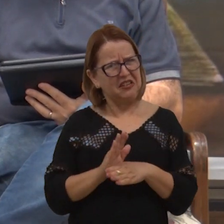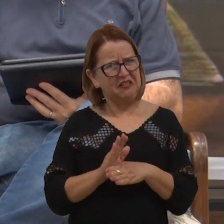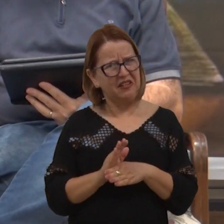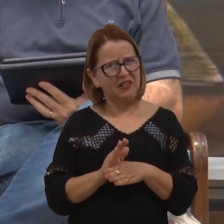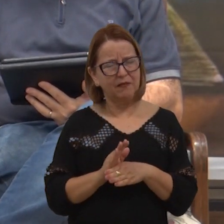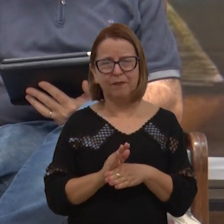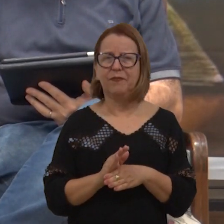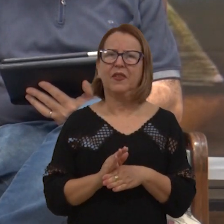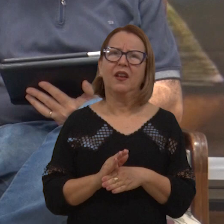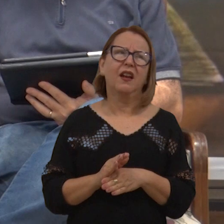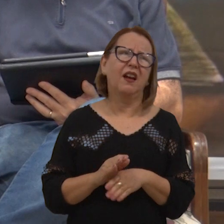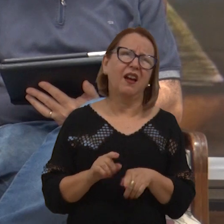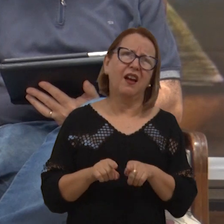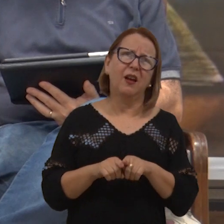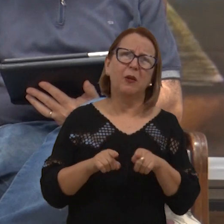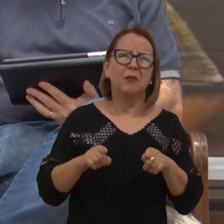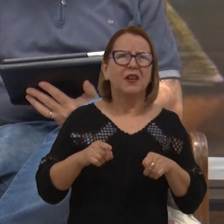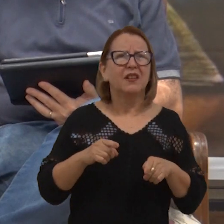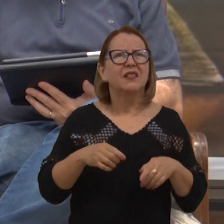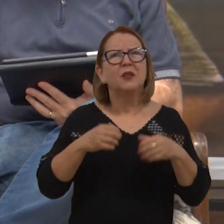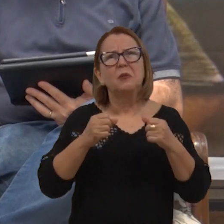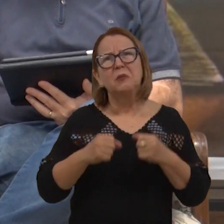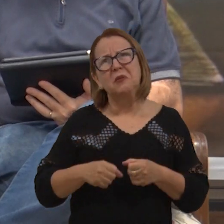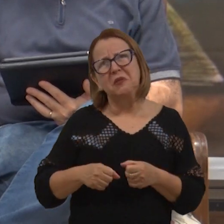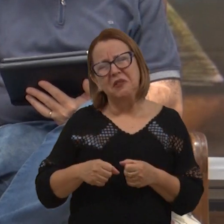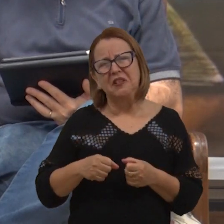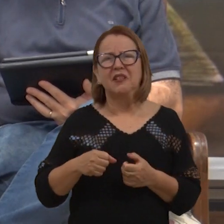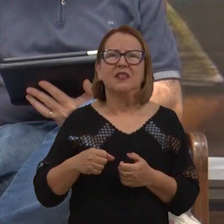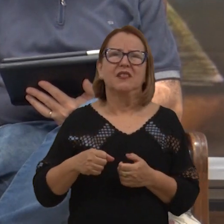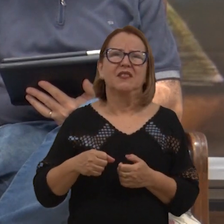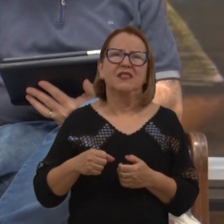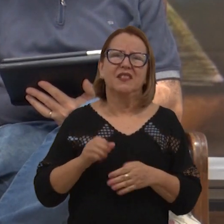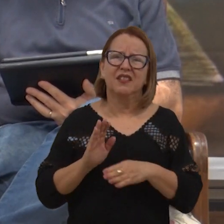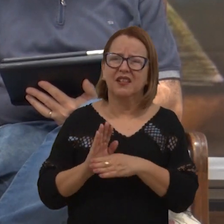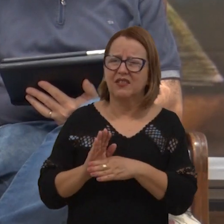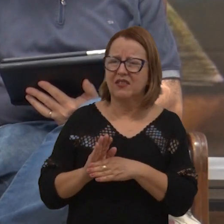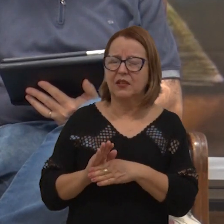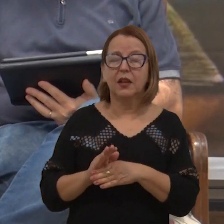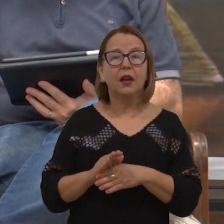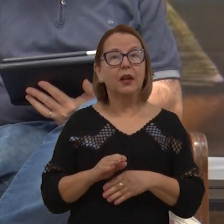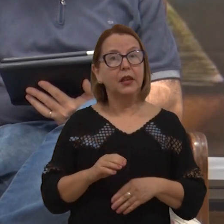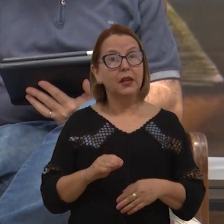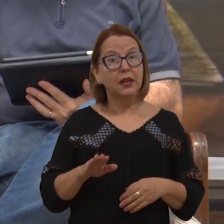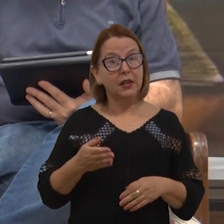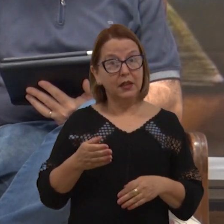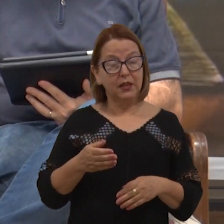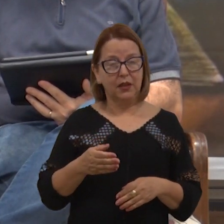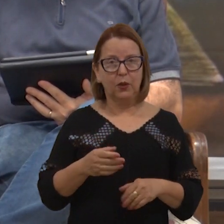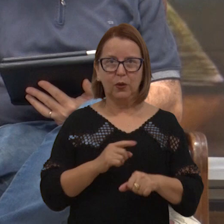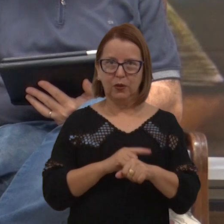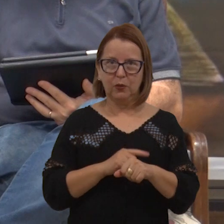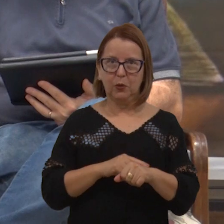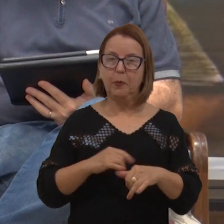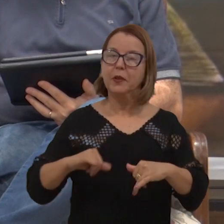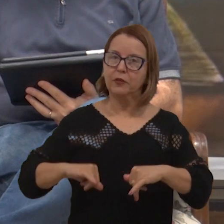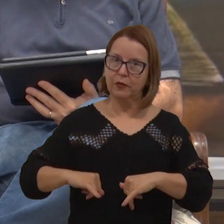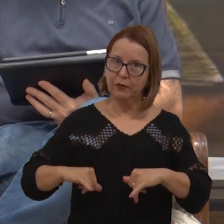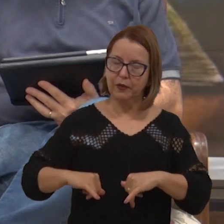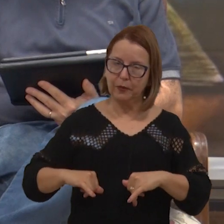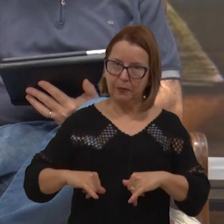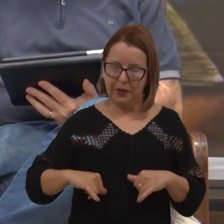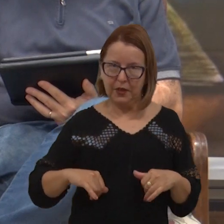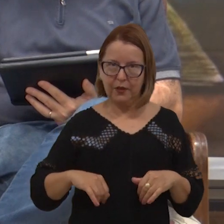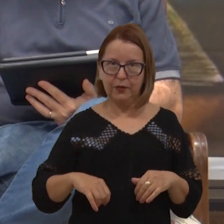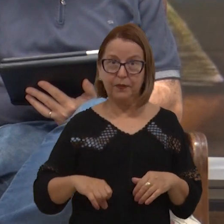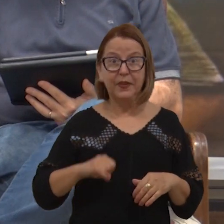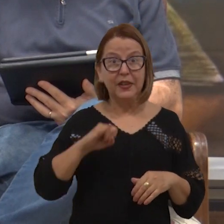culpa, eu poderia ter feito isso, eu poderia ter feito aquilo. Mas ali você vê ali naquele momento de sofrimento, eu costumo dizer, se você